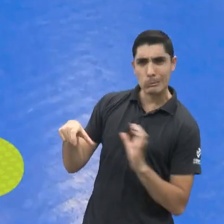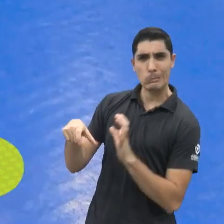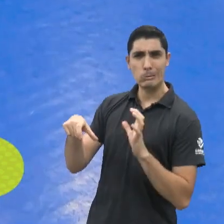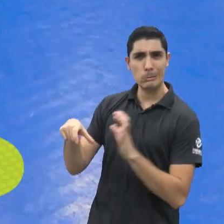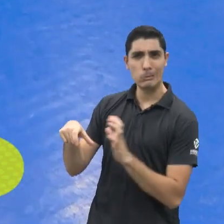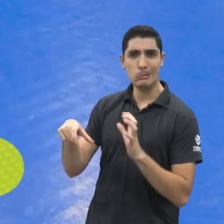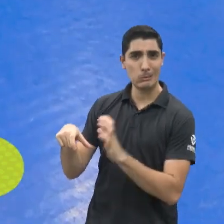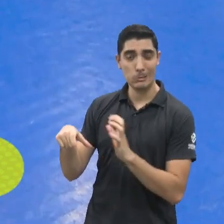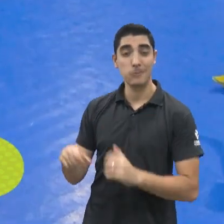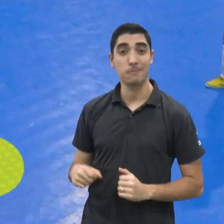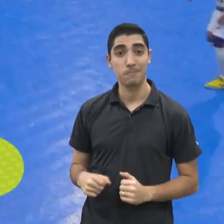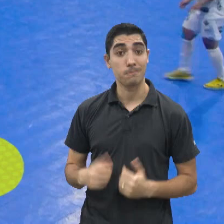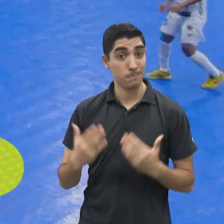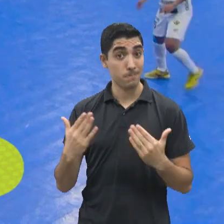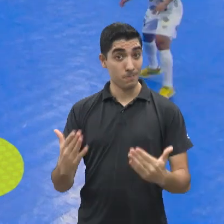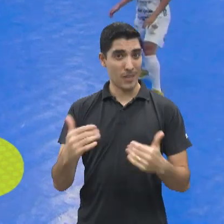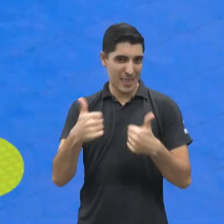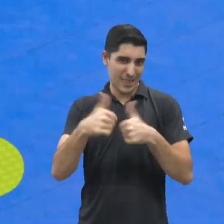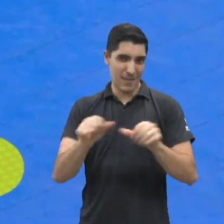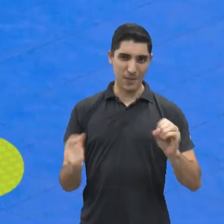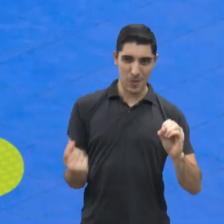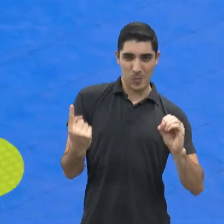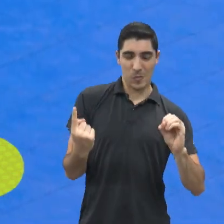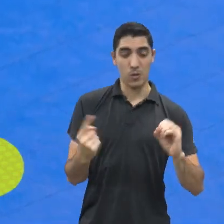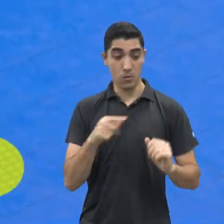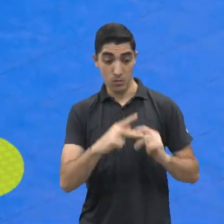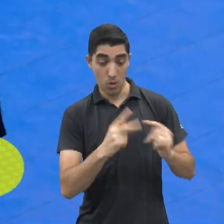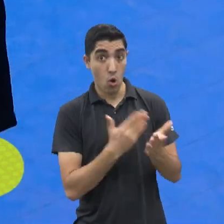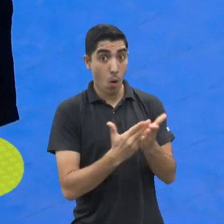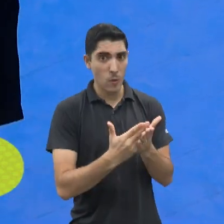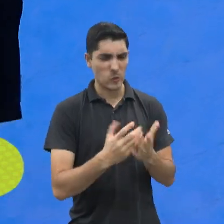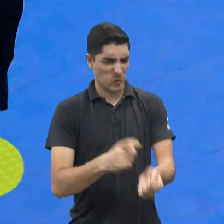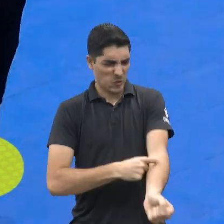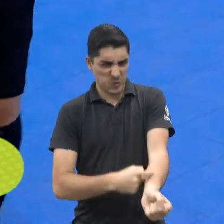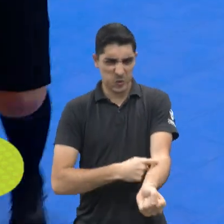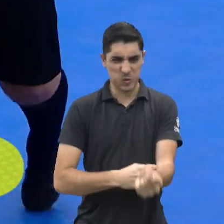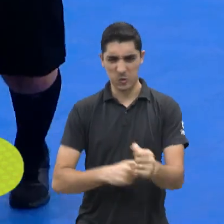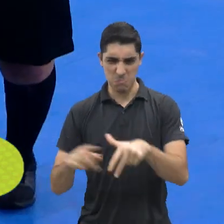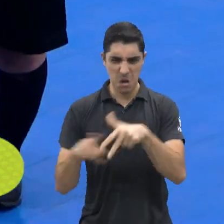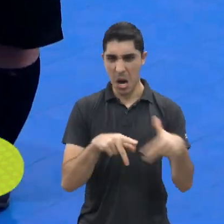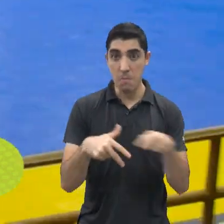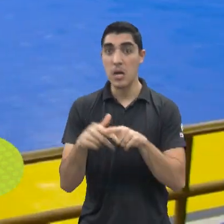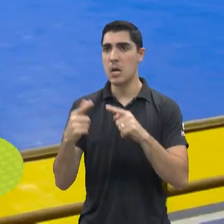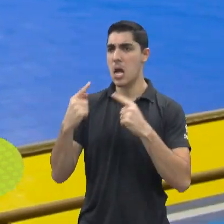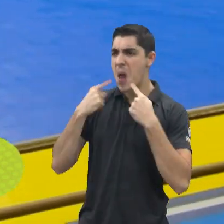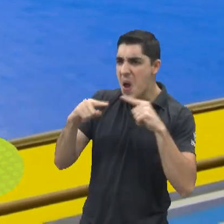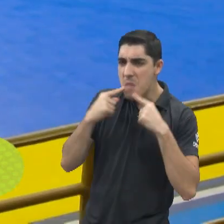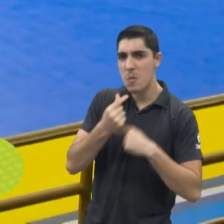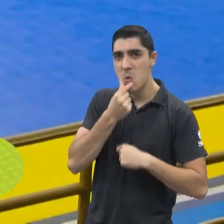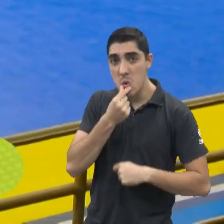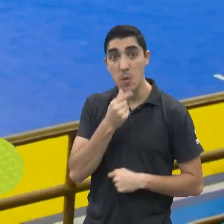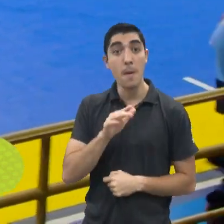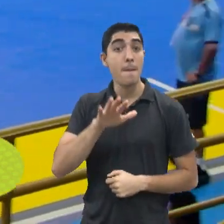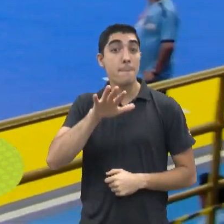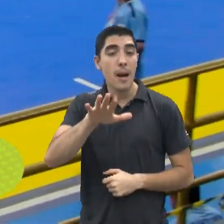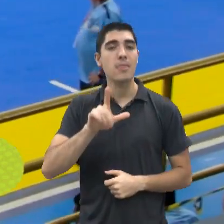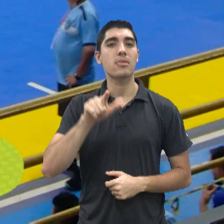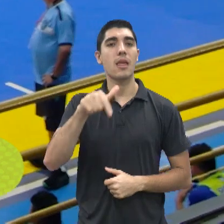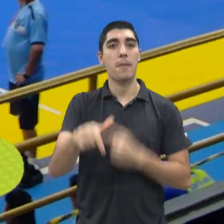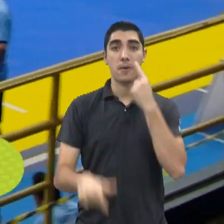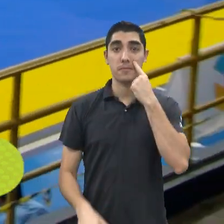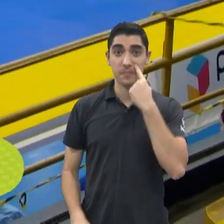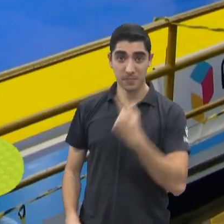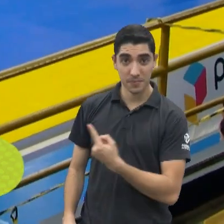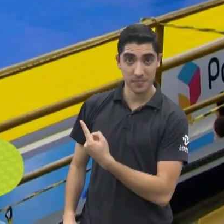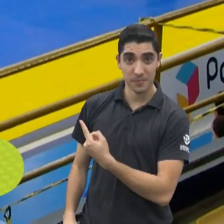O resultado parcial também deixava o São José nervoso, até com a arbitragem. Mas tudo se acalmou com o gol de